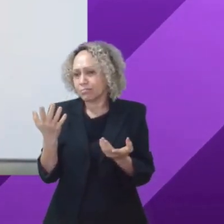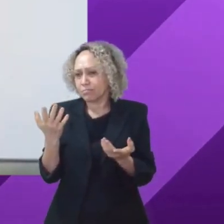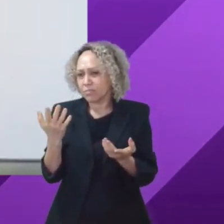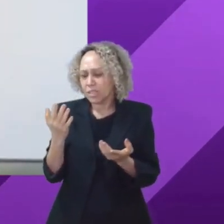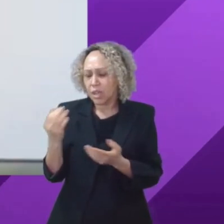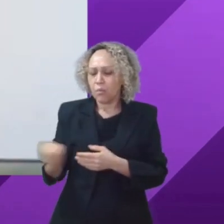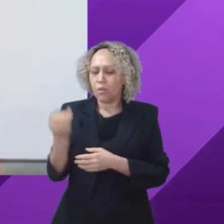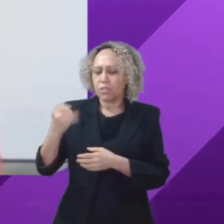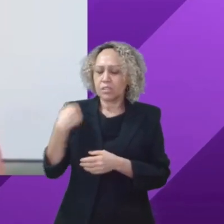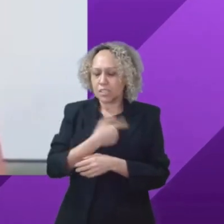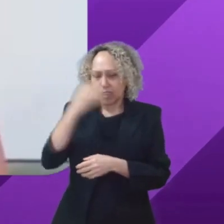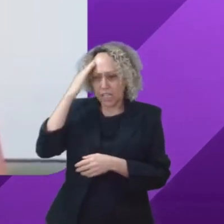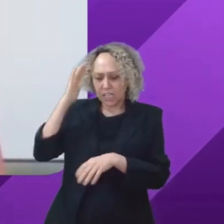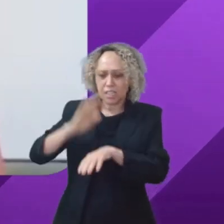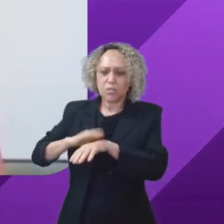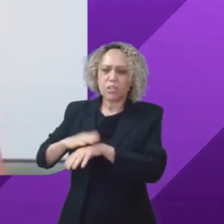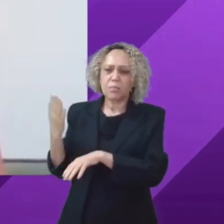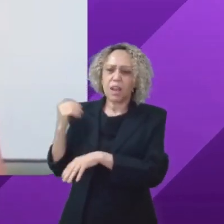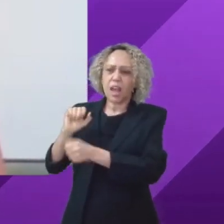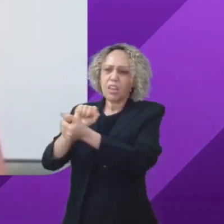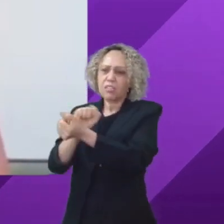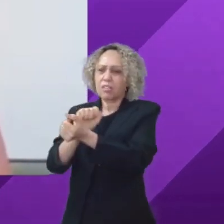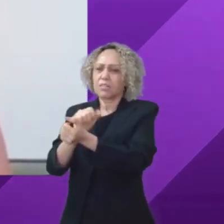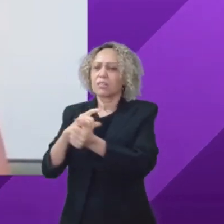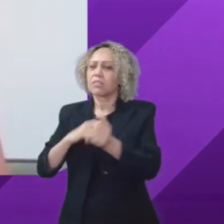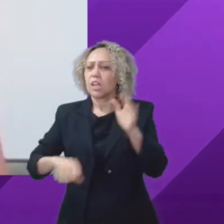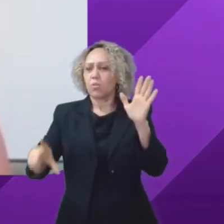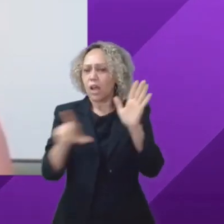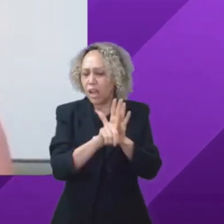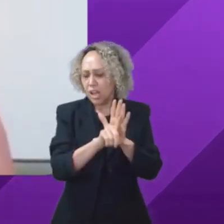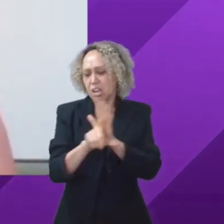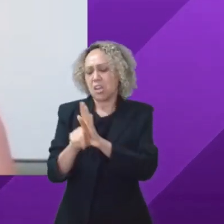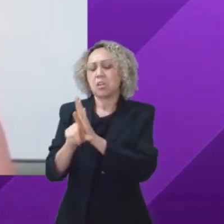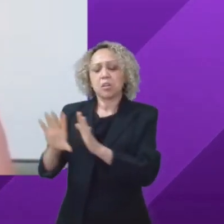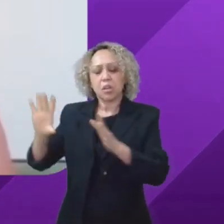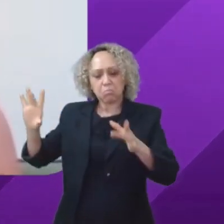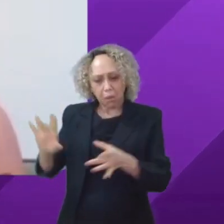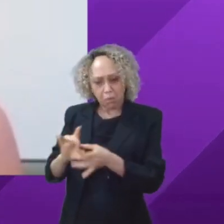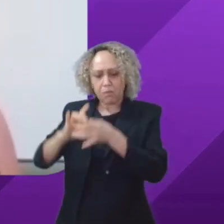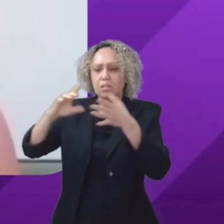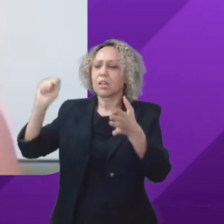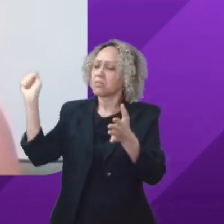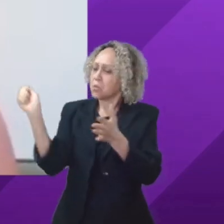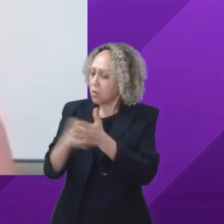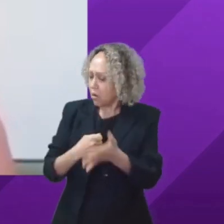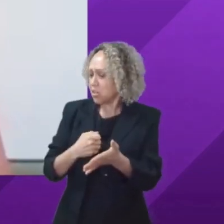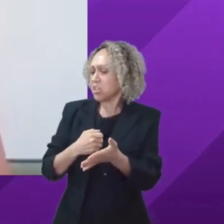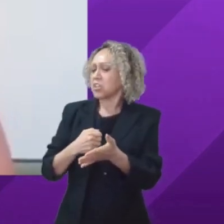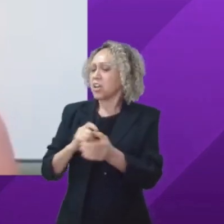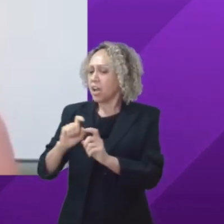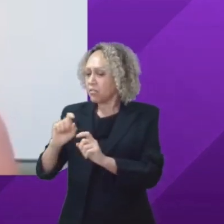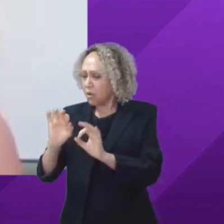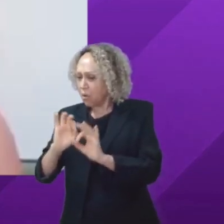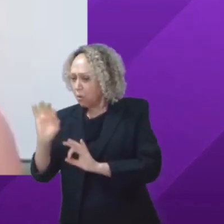época da escravidão, existia uma lei que não só autorizava, como, de certa forma, coordenava a lógica